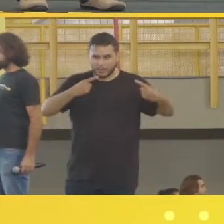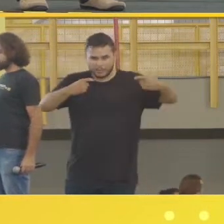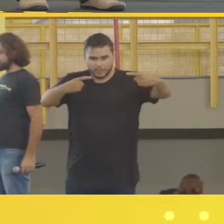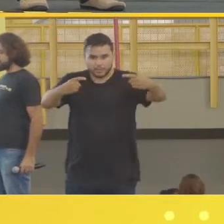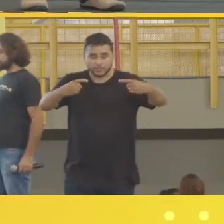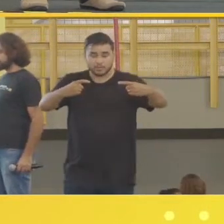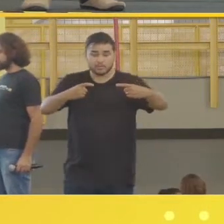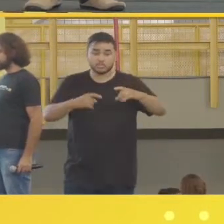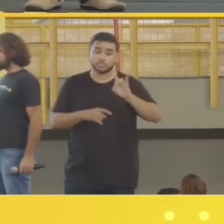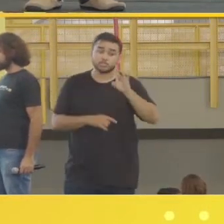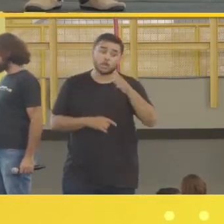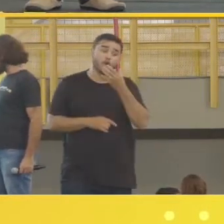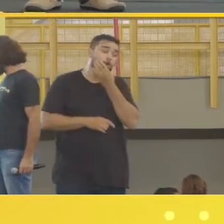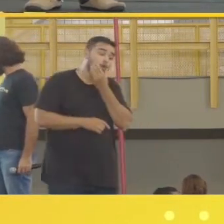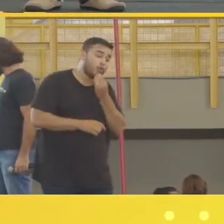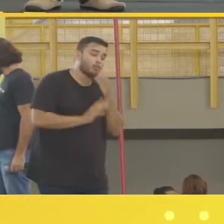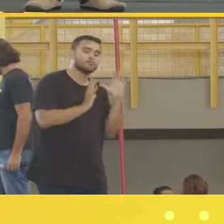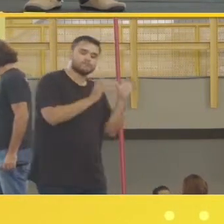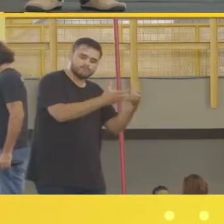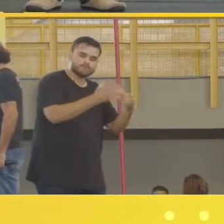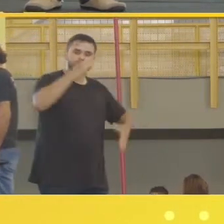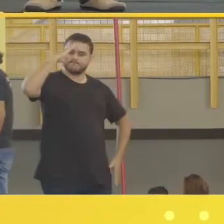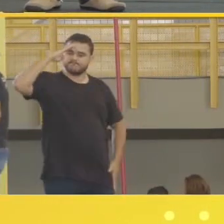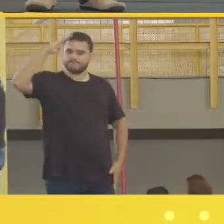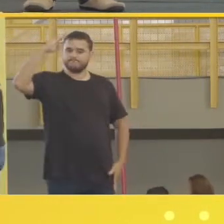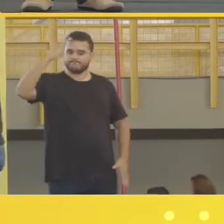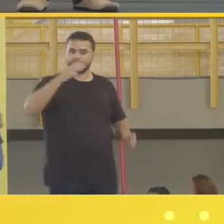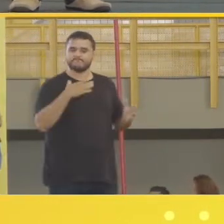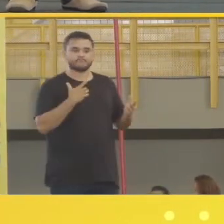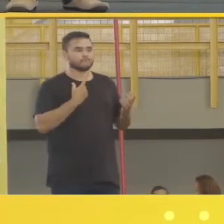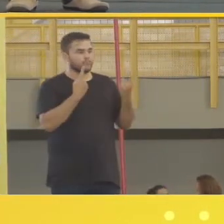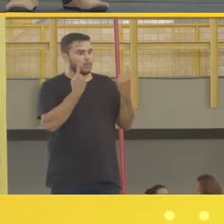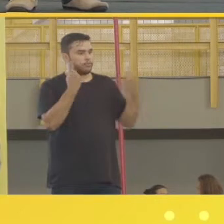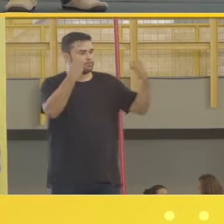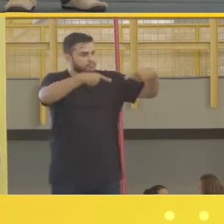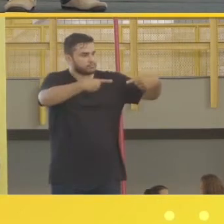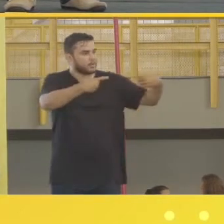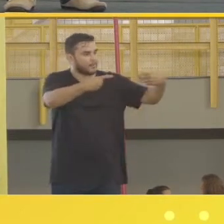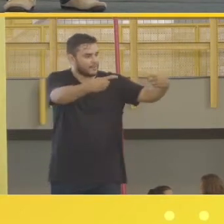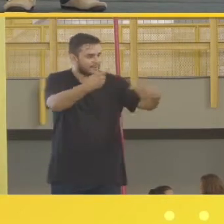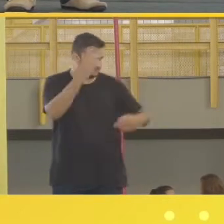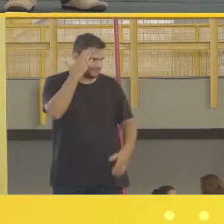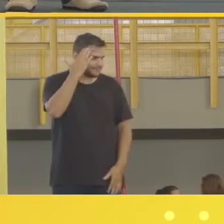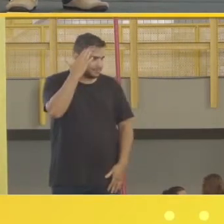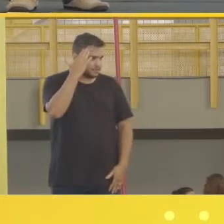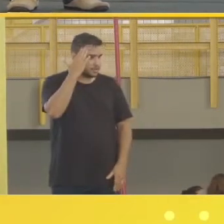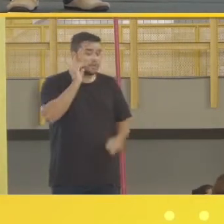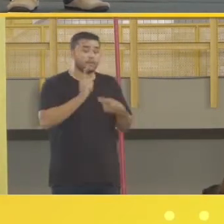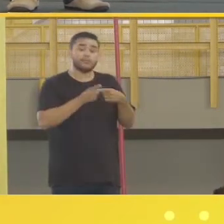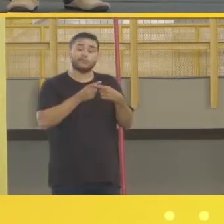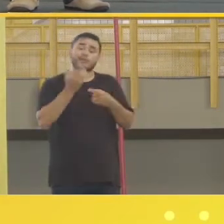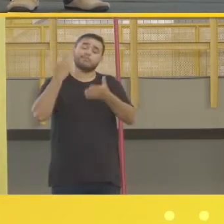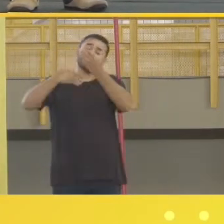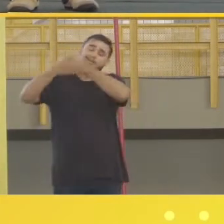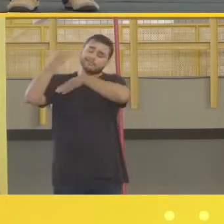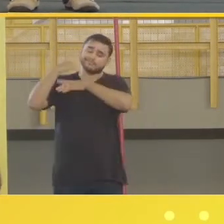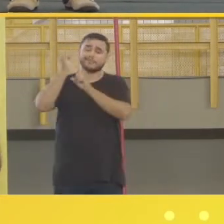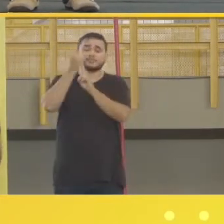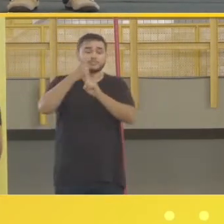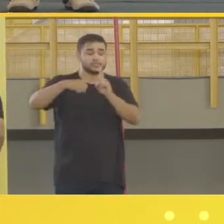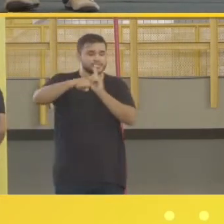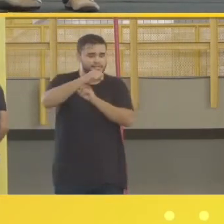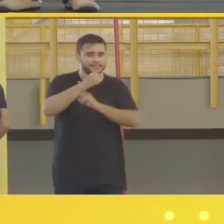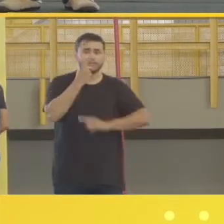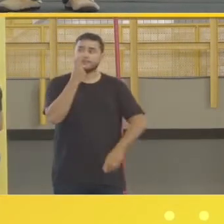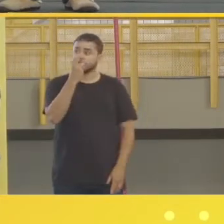podia participar? Homens. Porque homens eram vistos pelaquela sociedade, presta atenção na